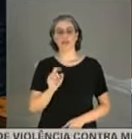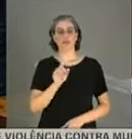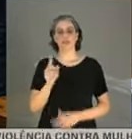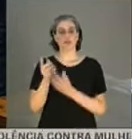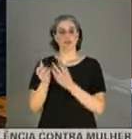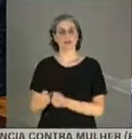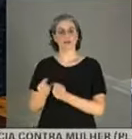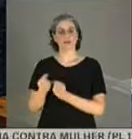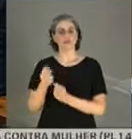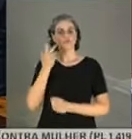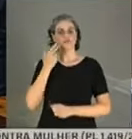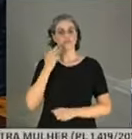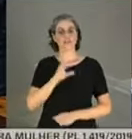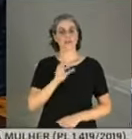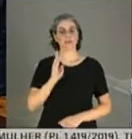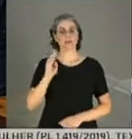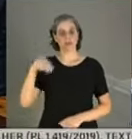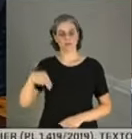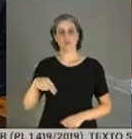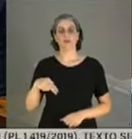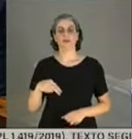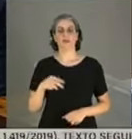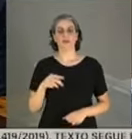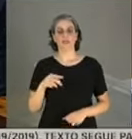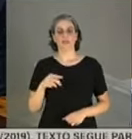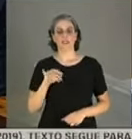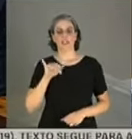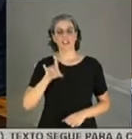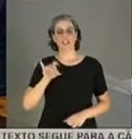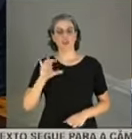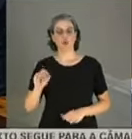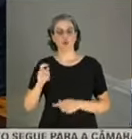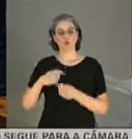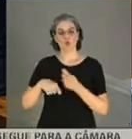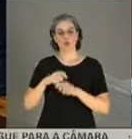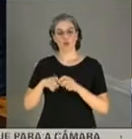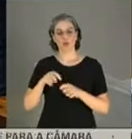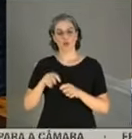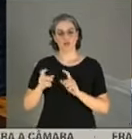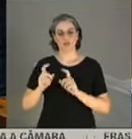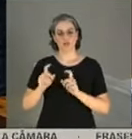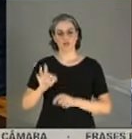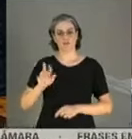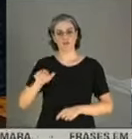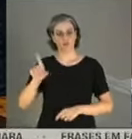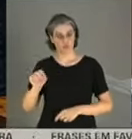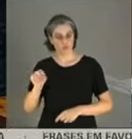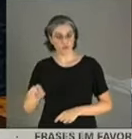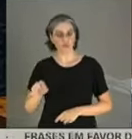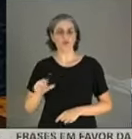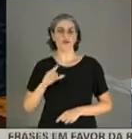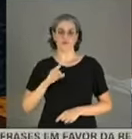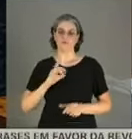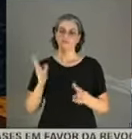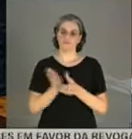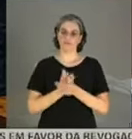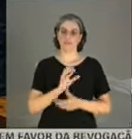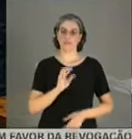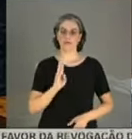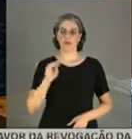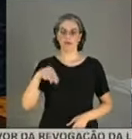pela CVM. O Índico Investimentos, administradora do fundo Azurita, responde a processo na CVM